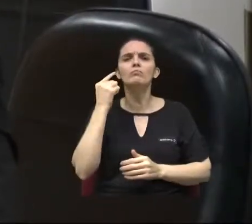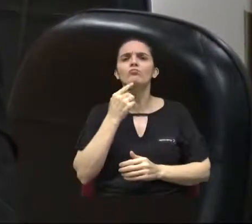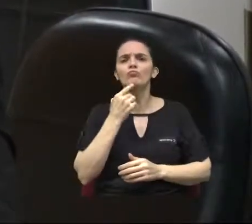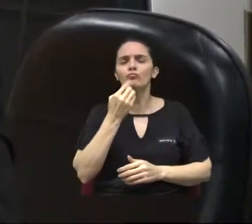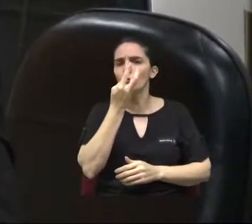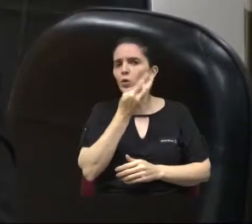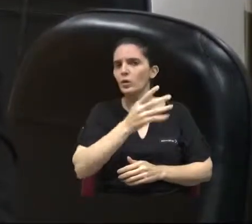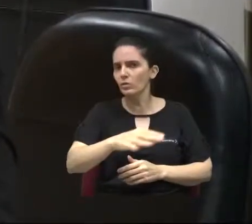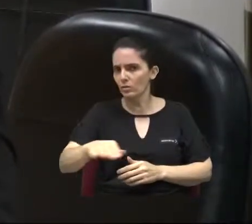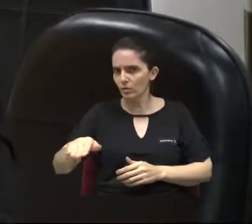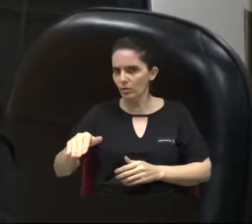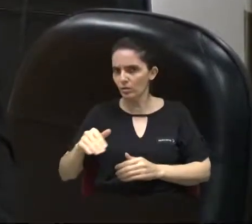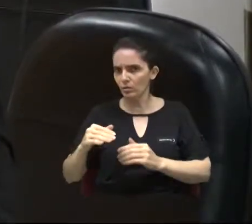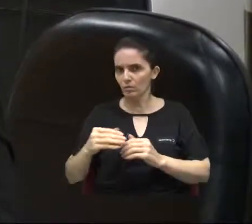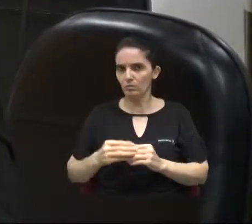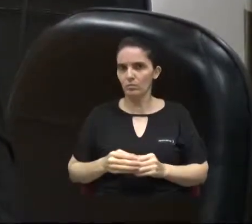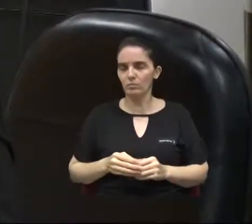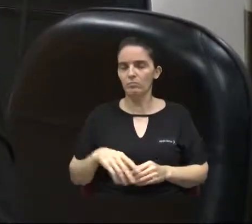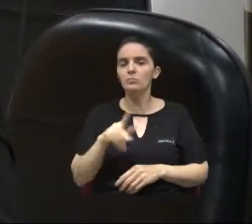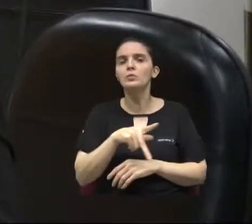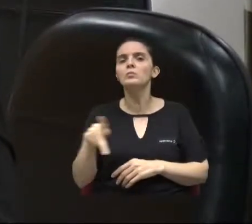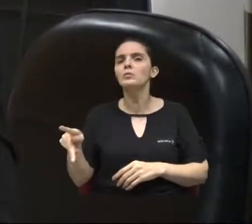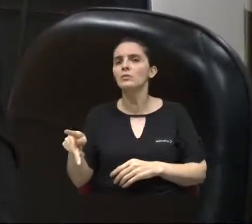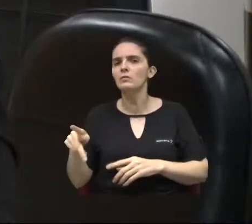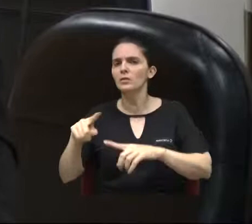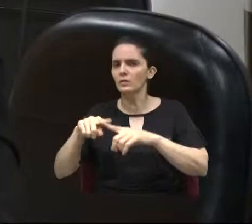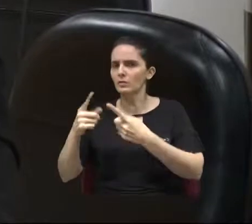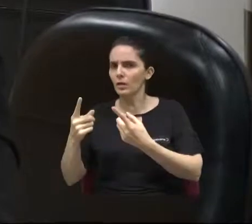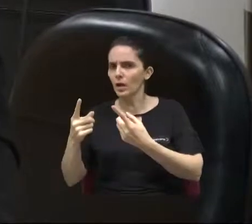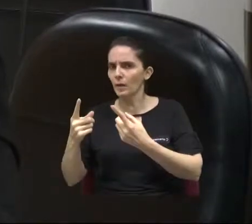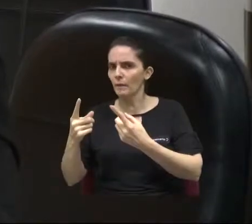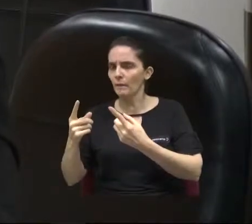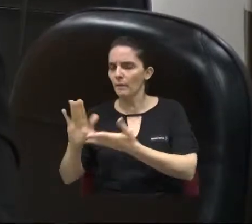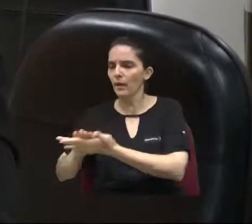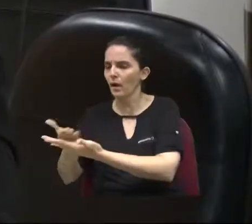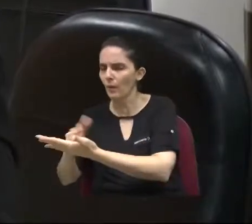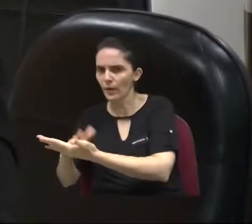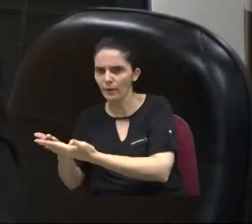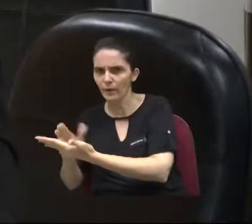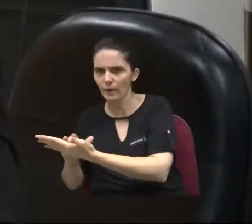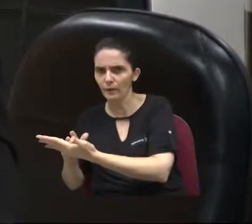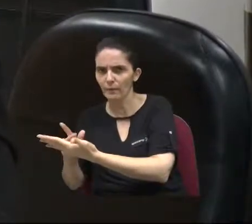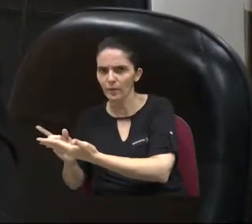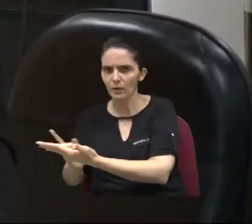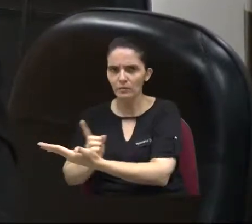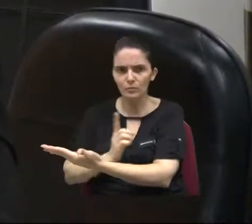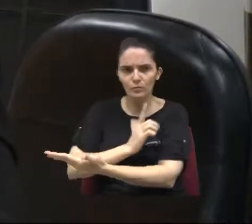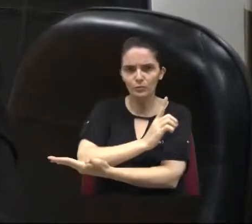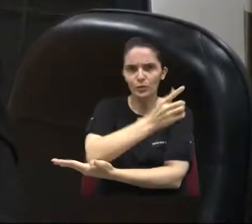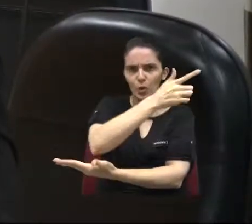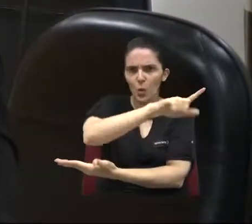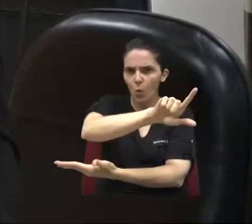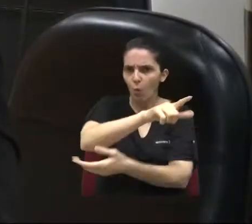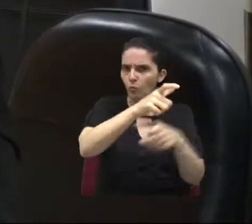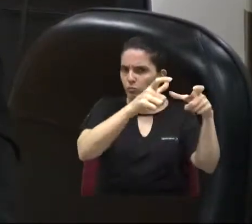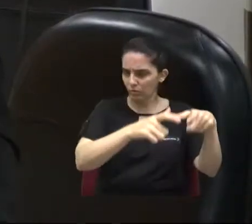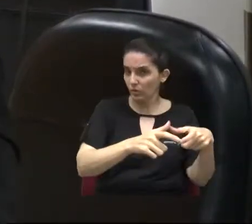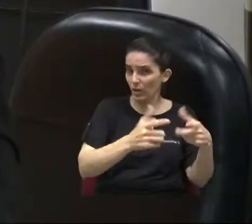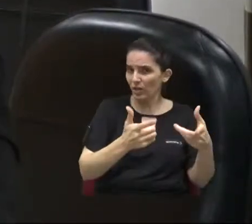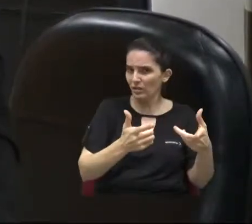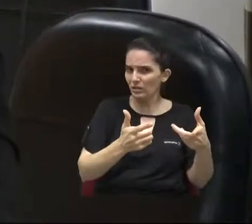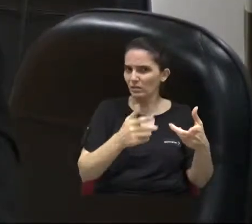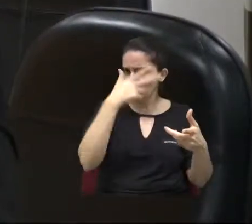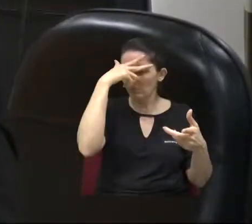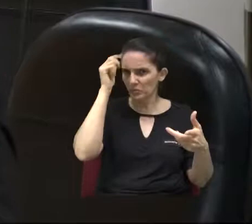se realmente estão utilizando esses profissionais que deveriam estar na sala de aula para eventos que estão acontecendo na